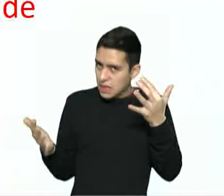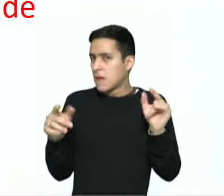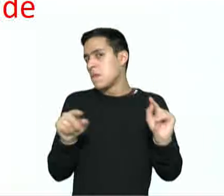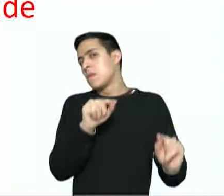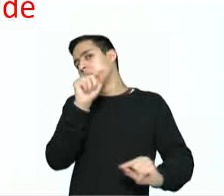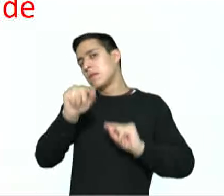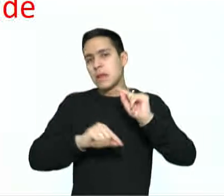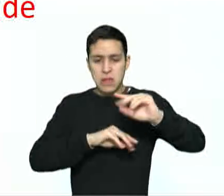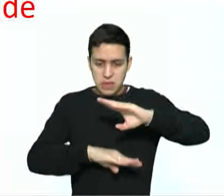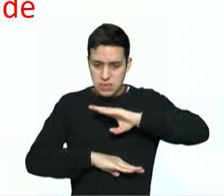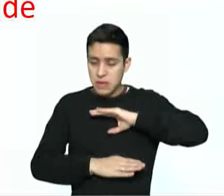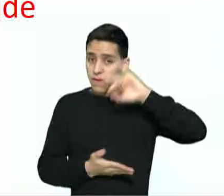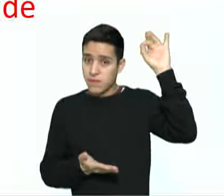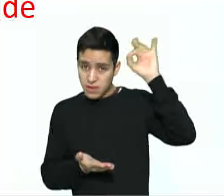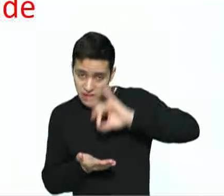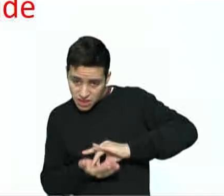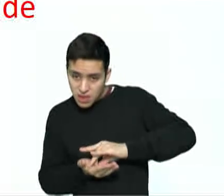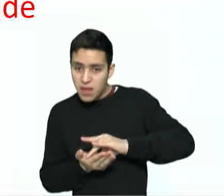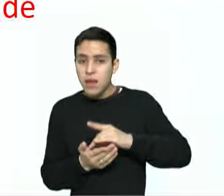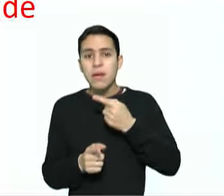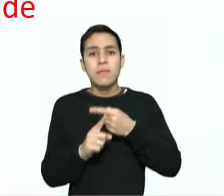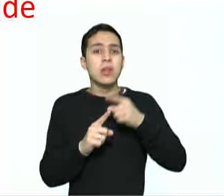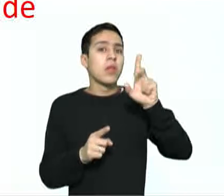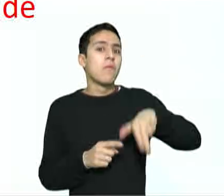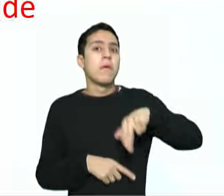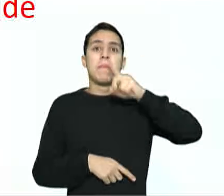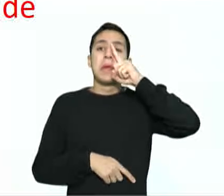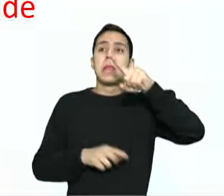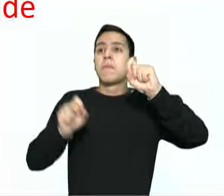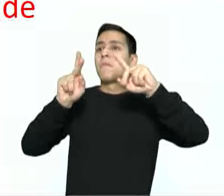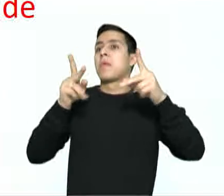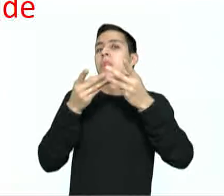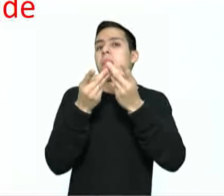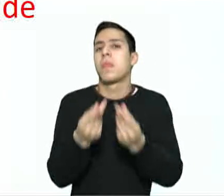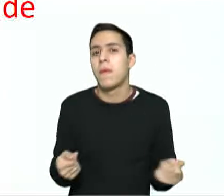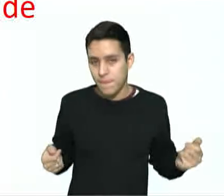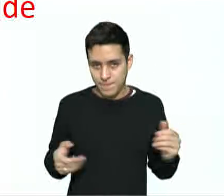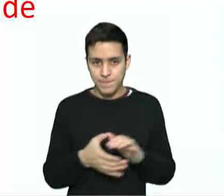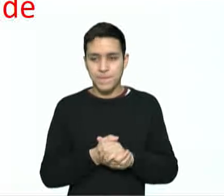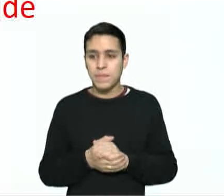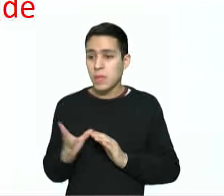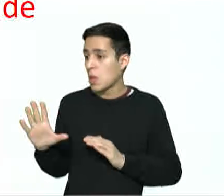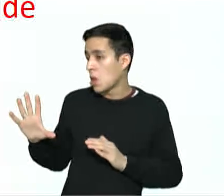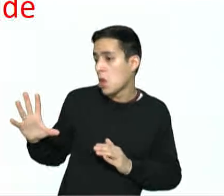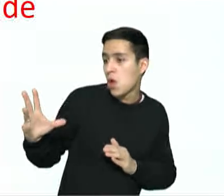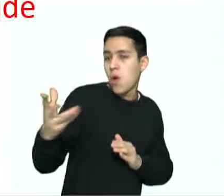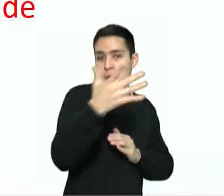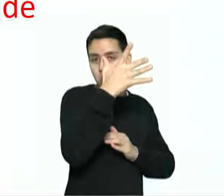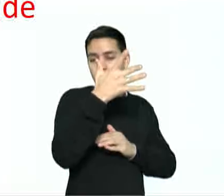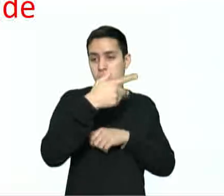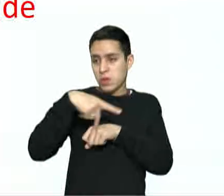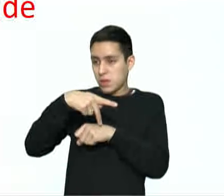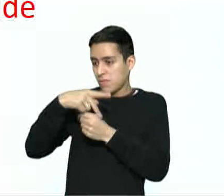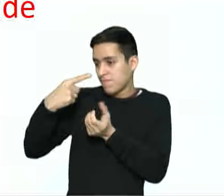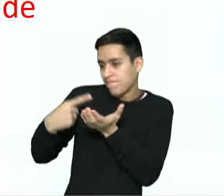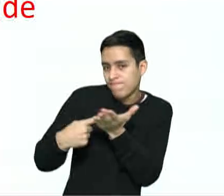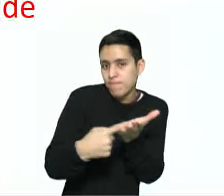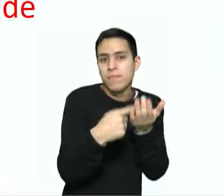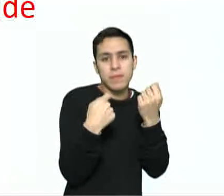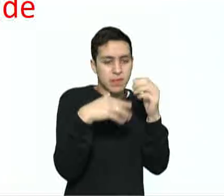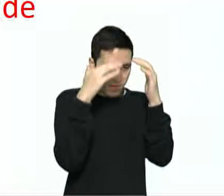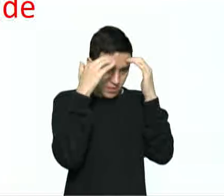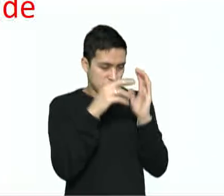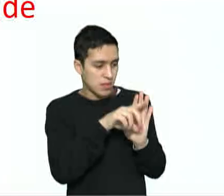situações oficialmente para que não se ameace a paz. Todos os membros devem seguir toda a